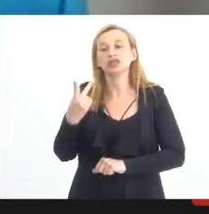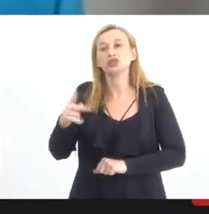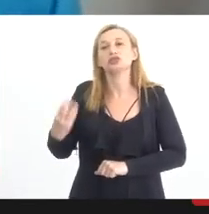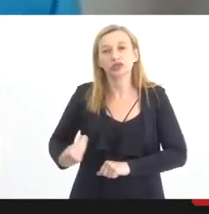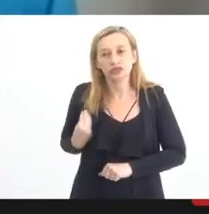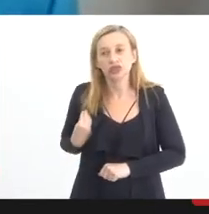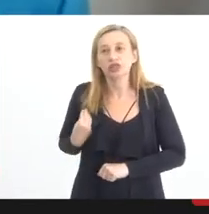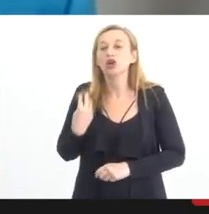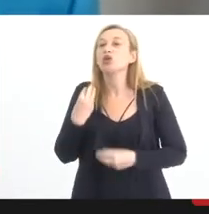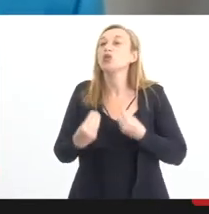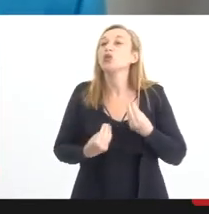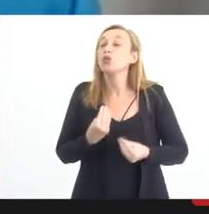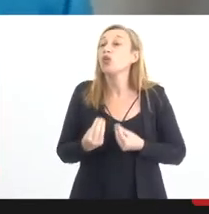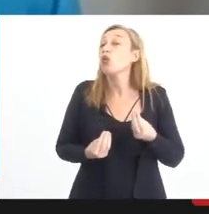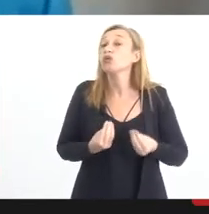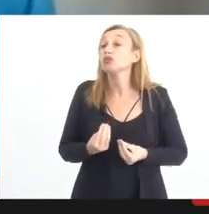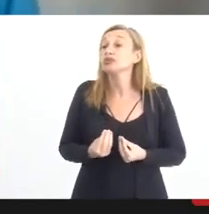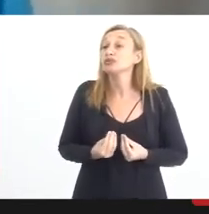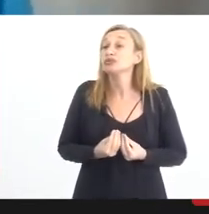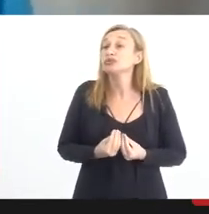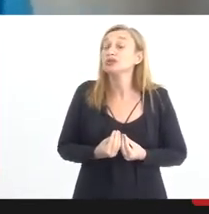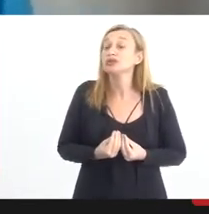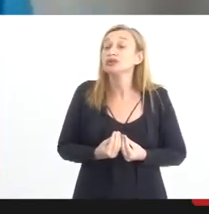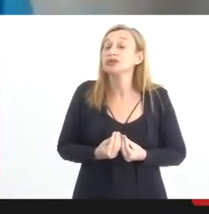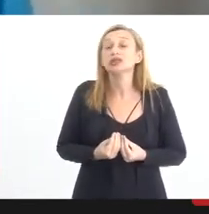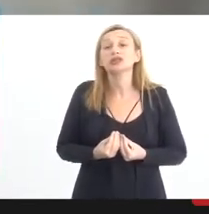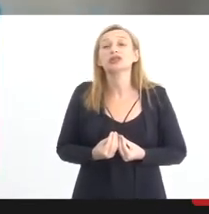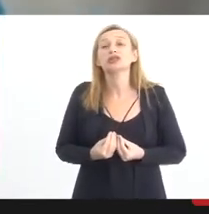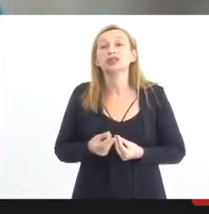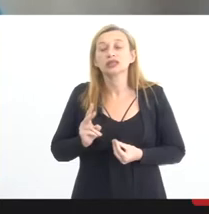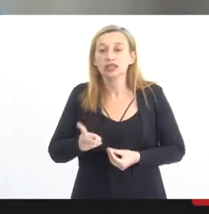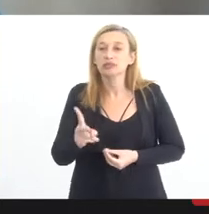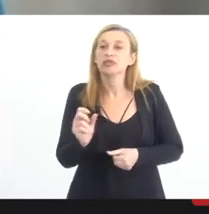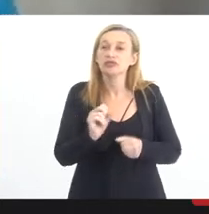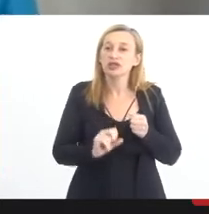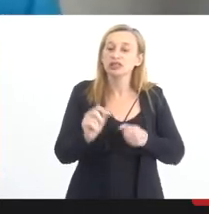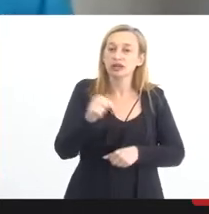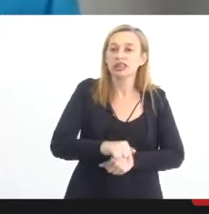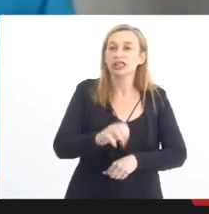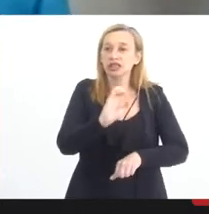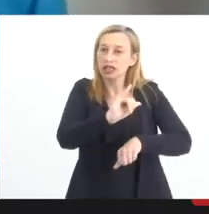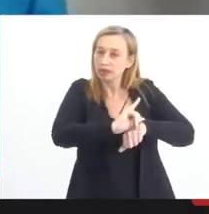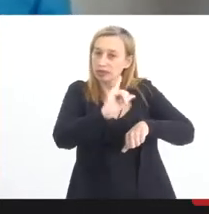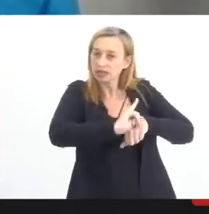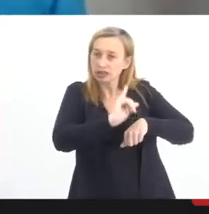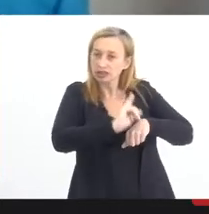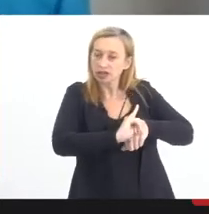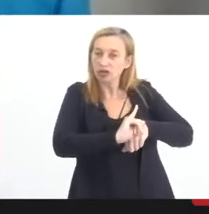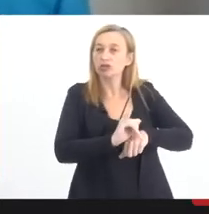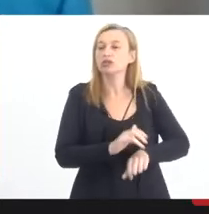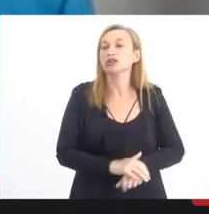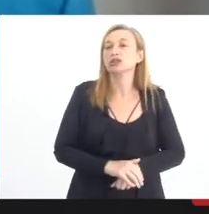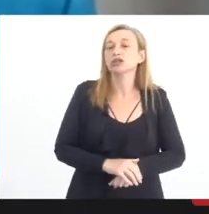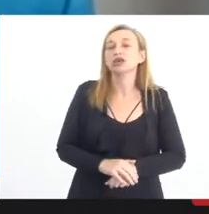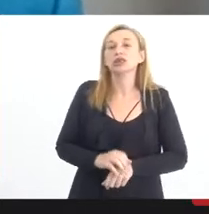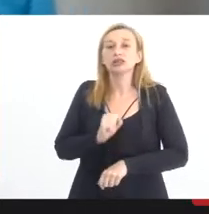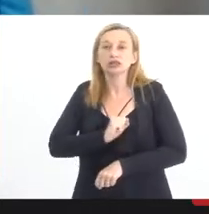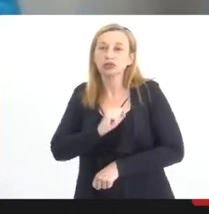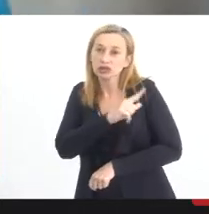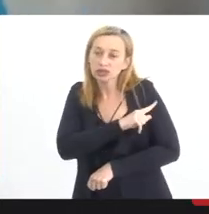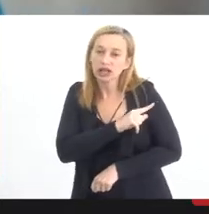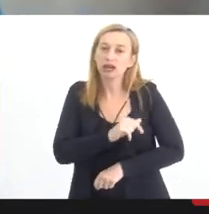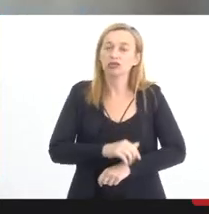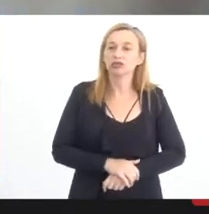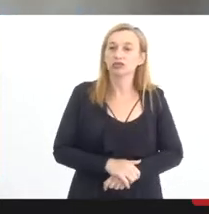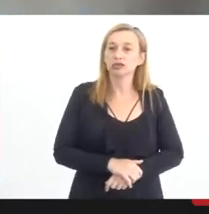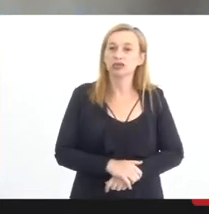vida, como temos feito aqui na capital, temos feito em São Gonçalo,